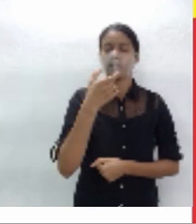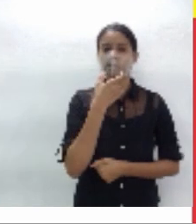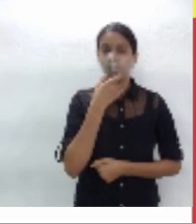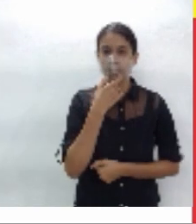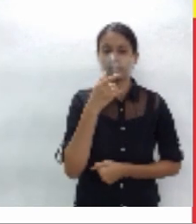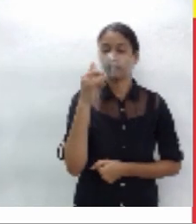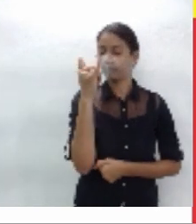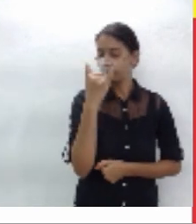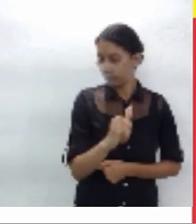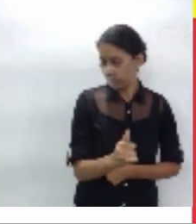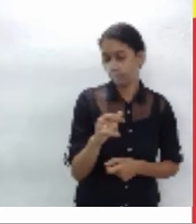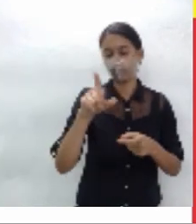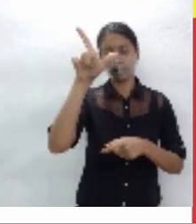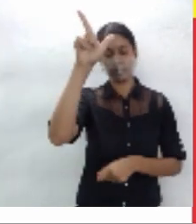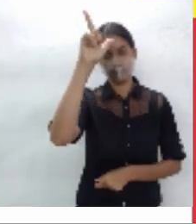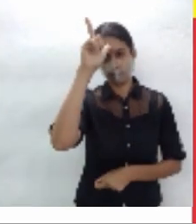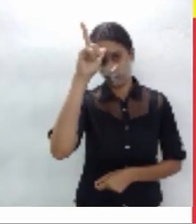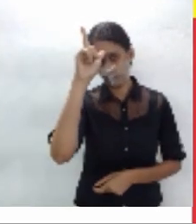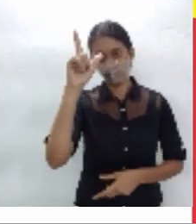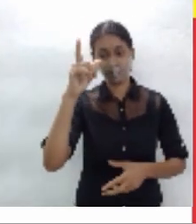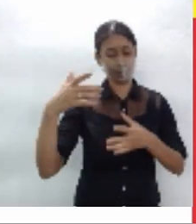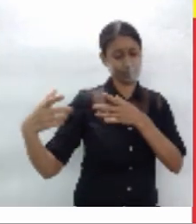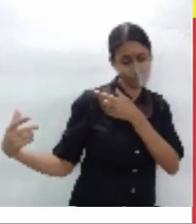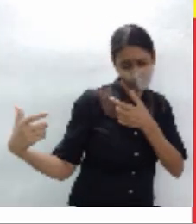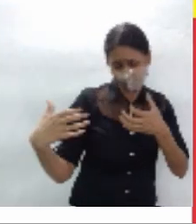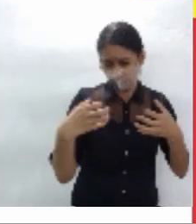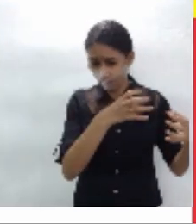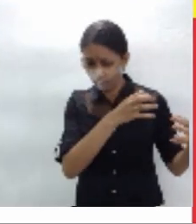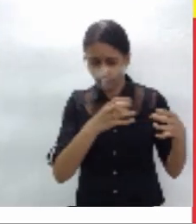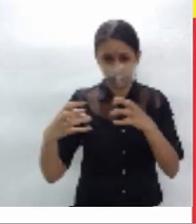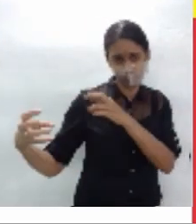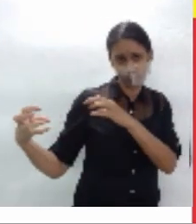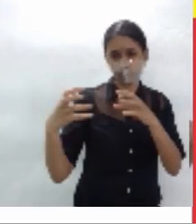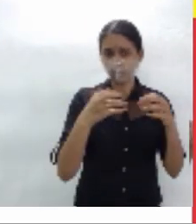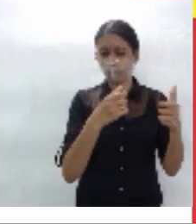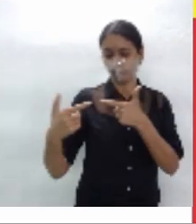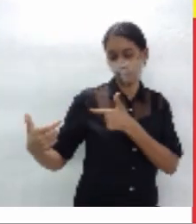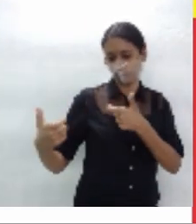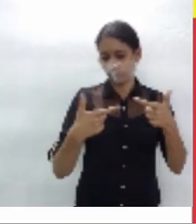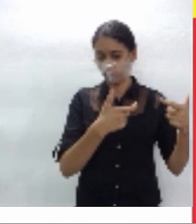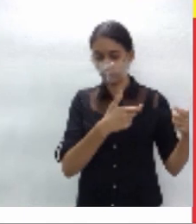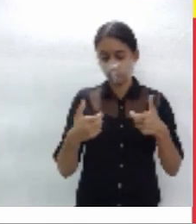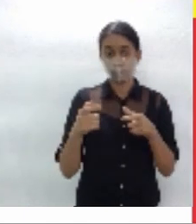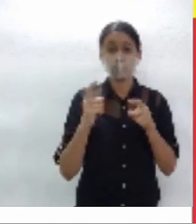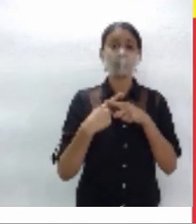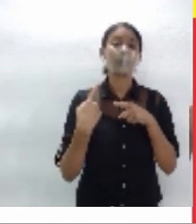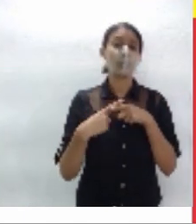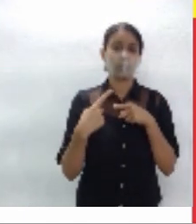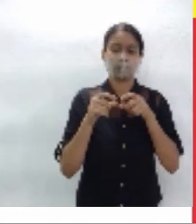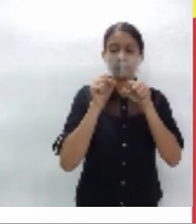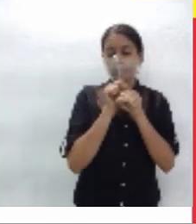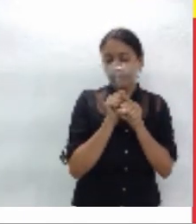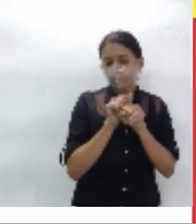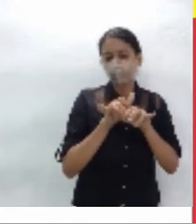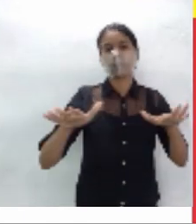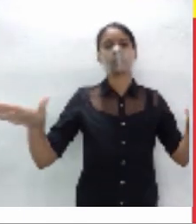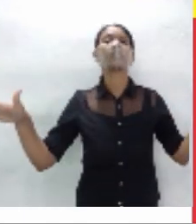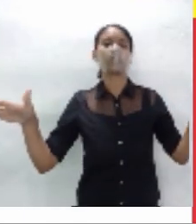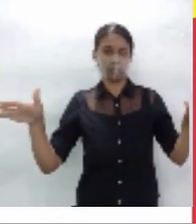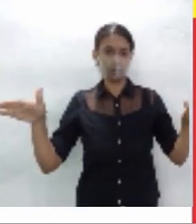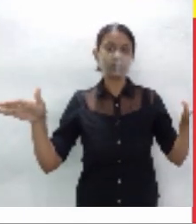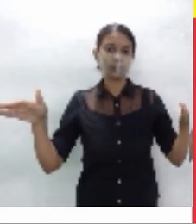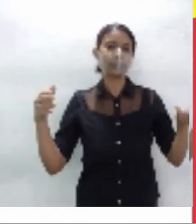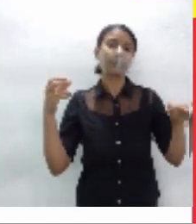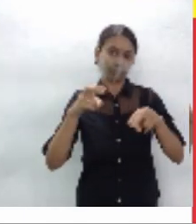França, Itália, Alemanha, eles brigaram entre si justamente por essa questão da expansão do colonialismo,